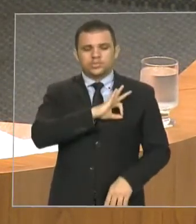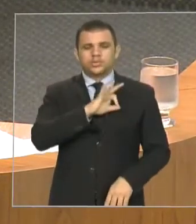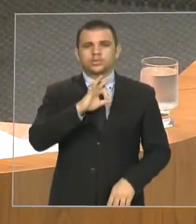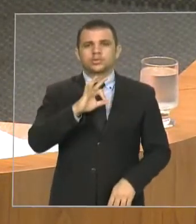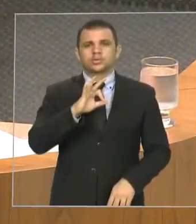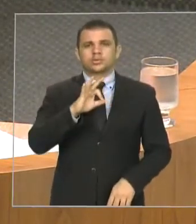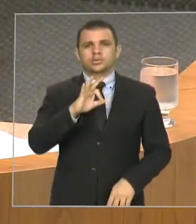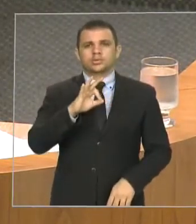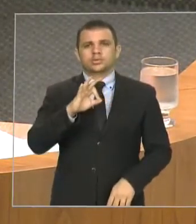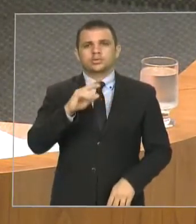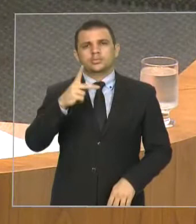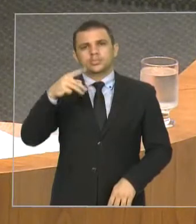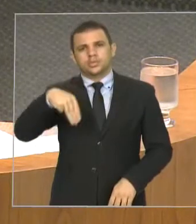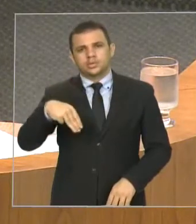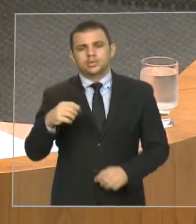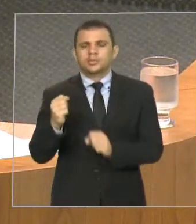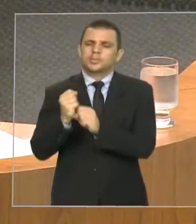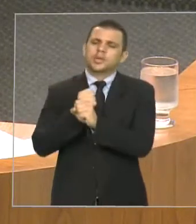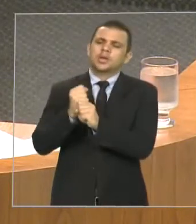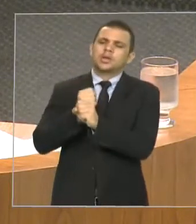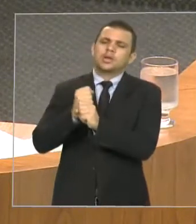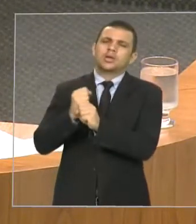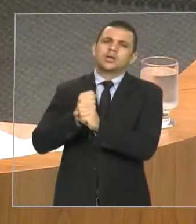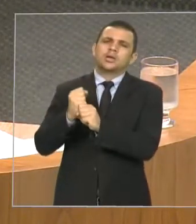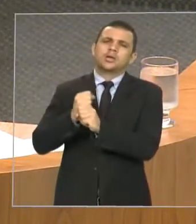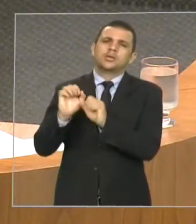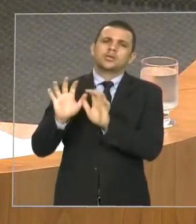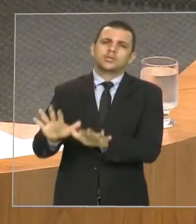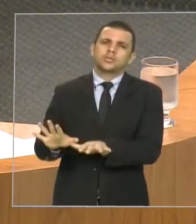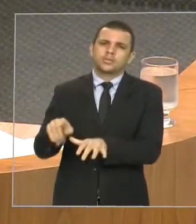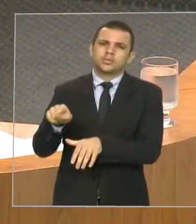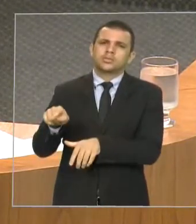passou anos e anos na academia,